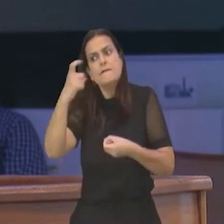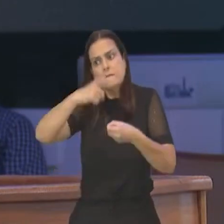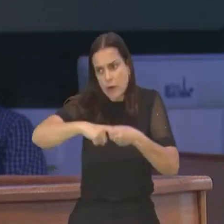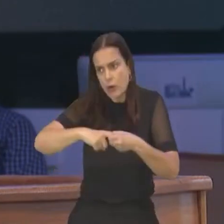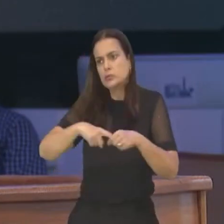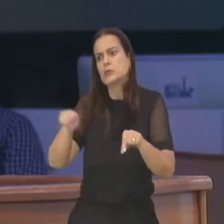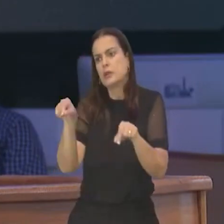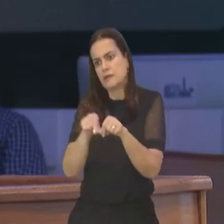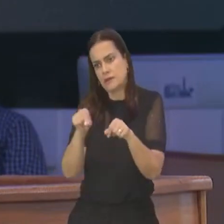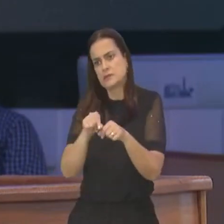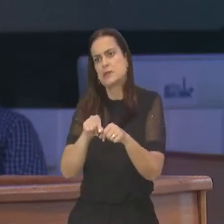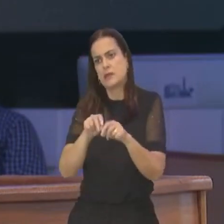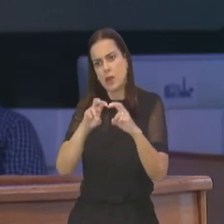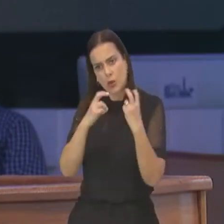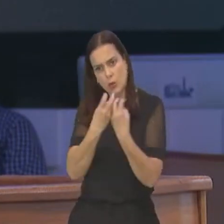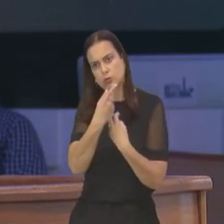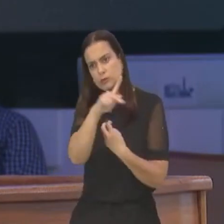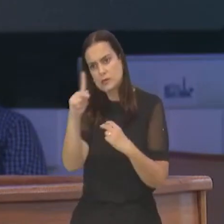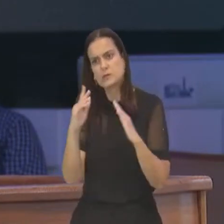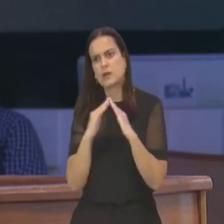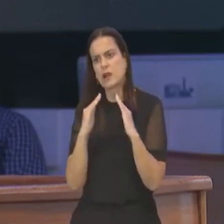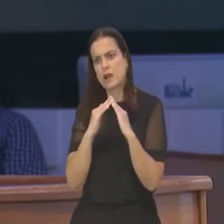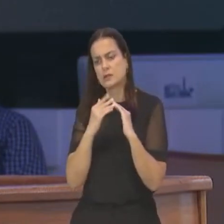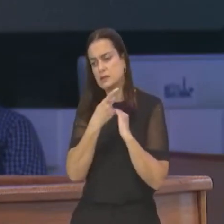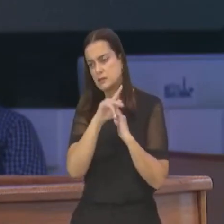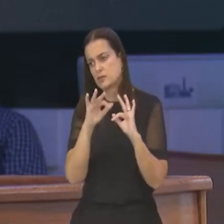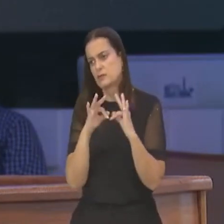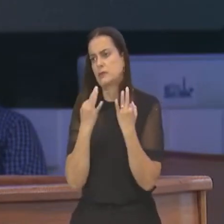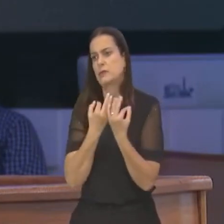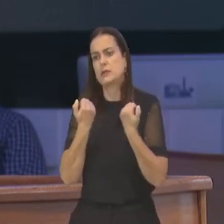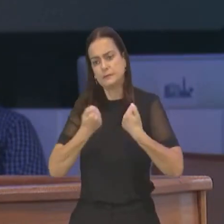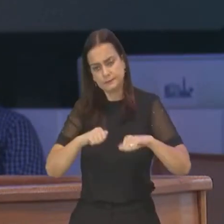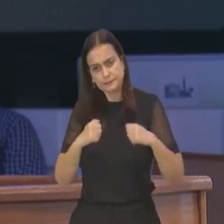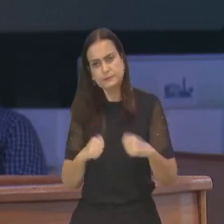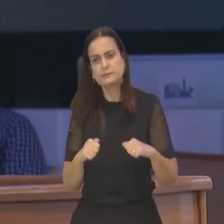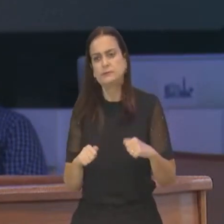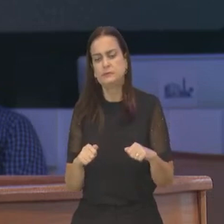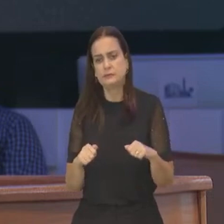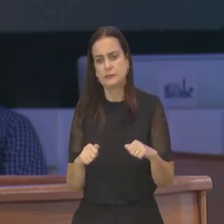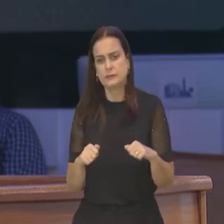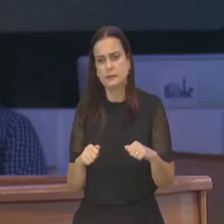a praticar isso em sua casa, em sua família,